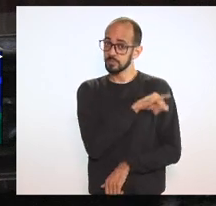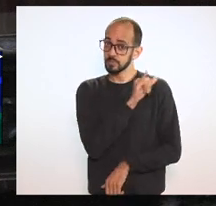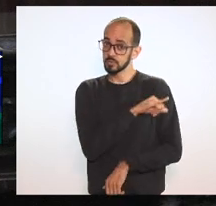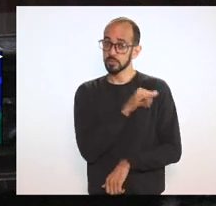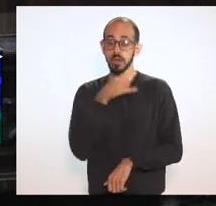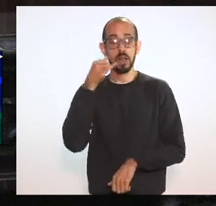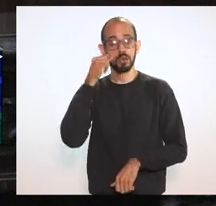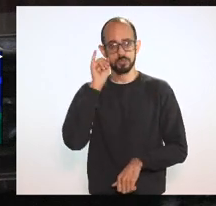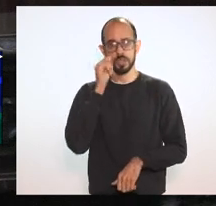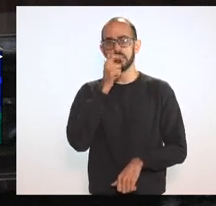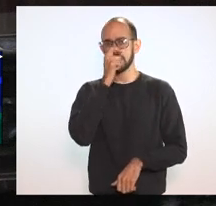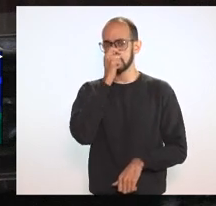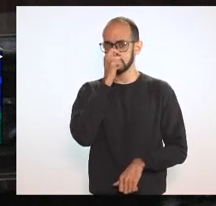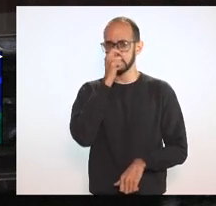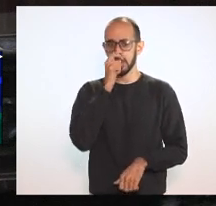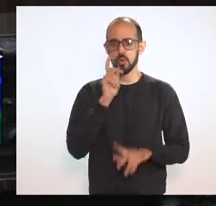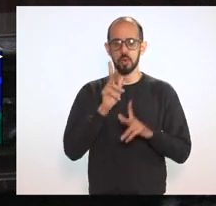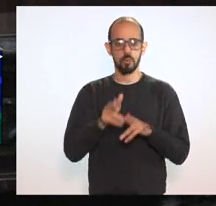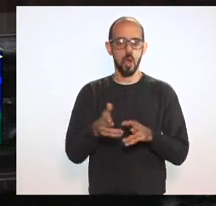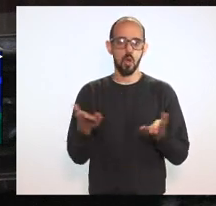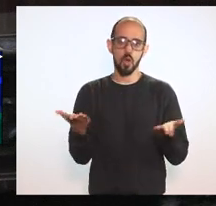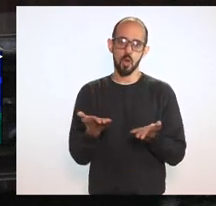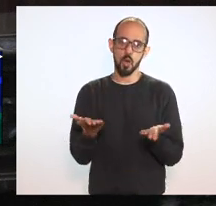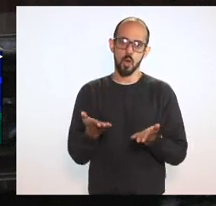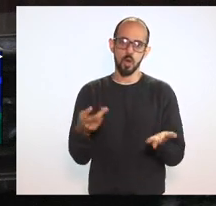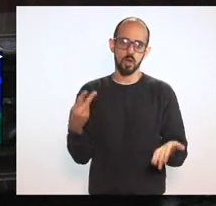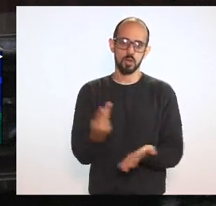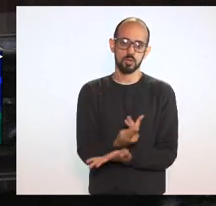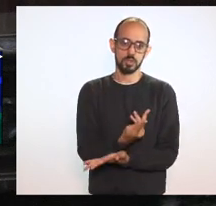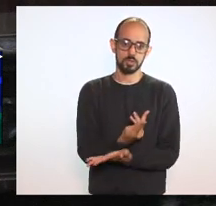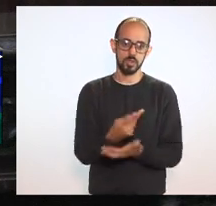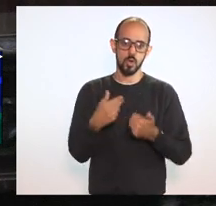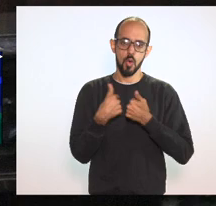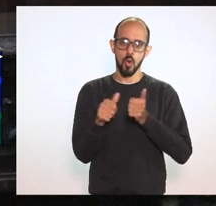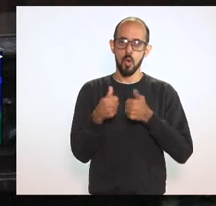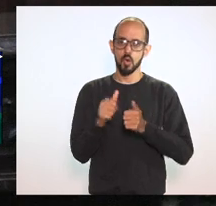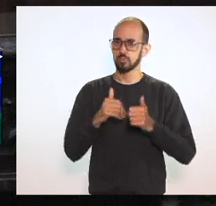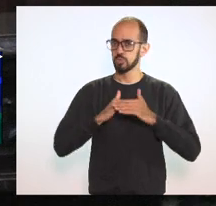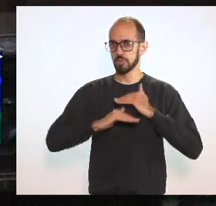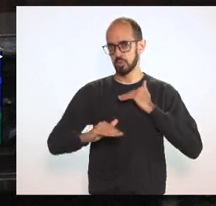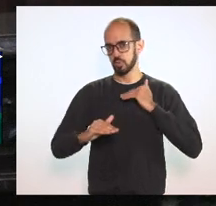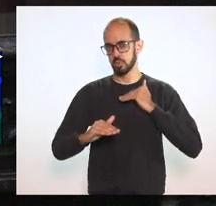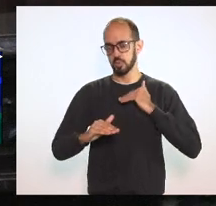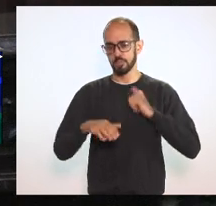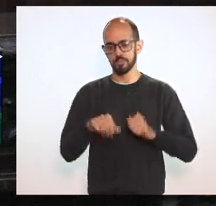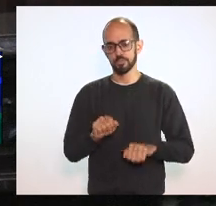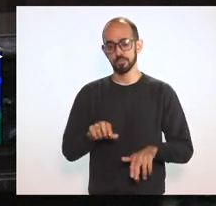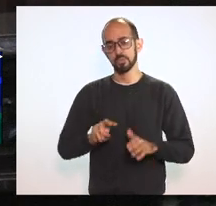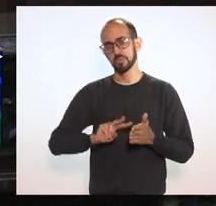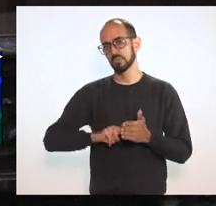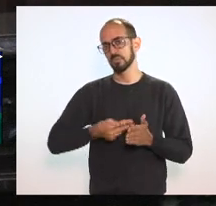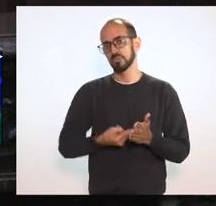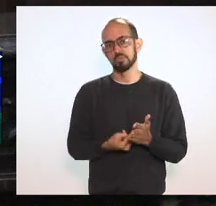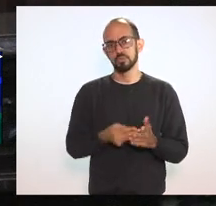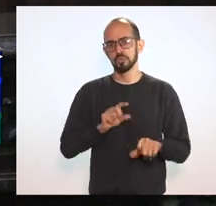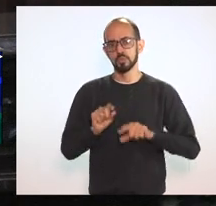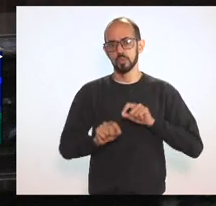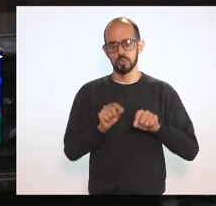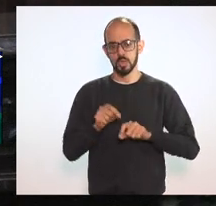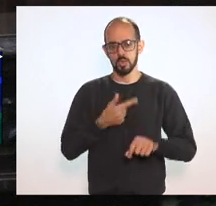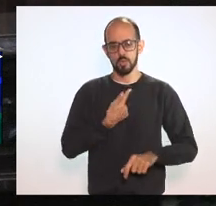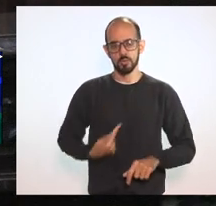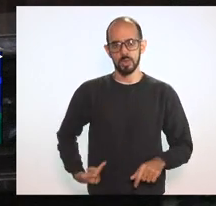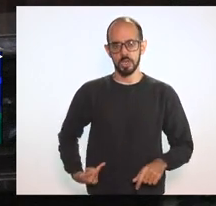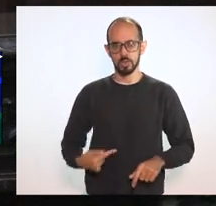super lotados como vemos o BRT ônibus e metrô ou seja o governador do Rio de